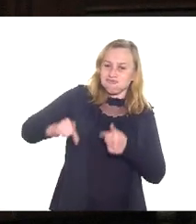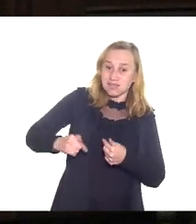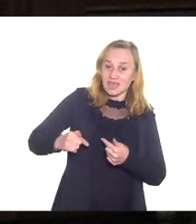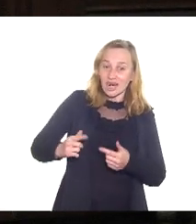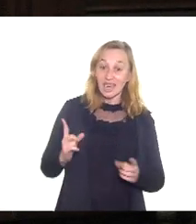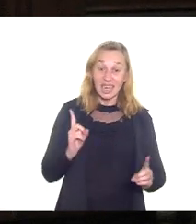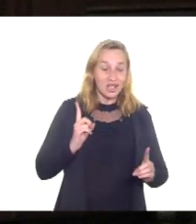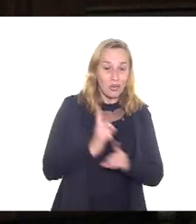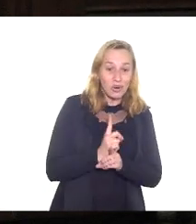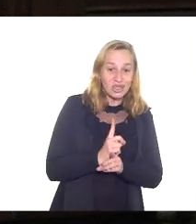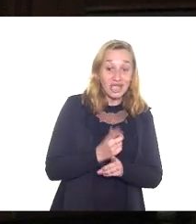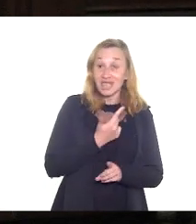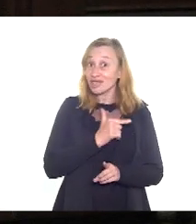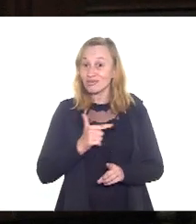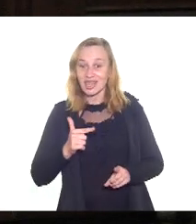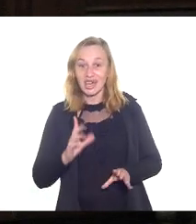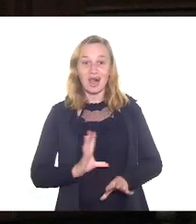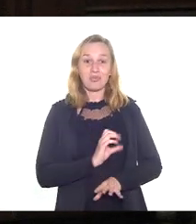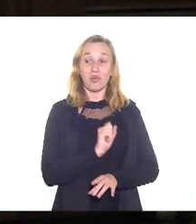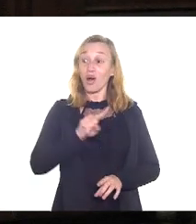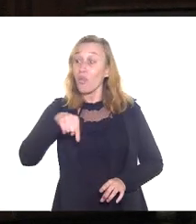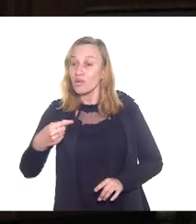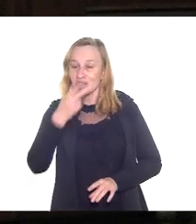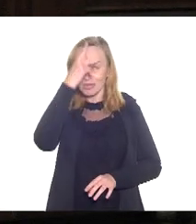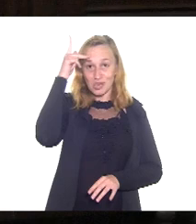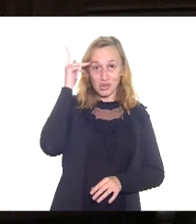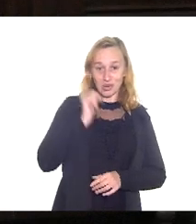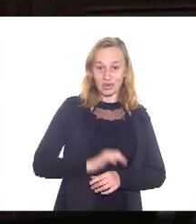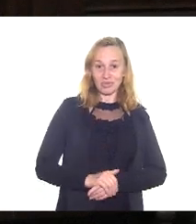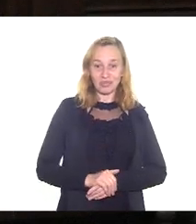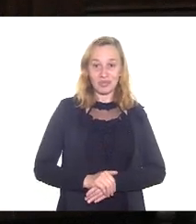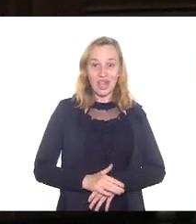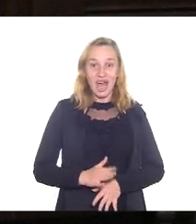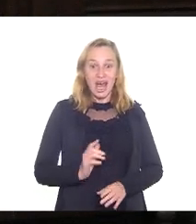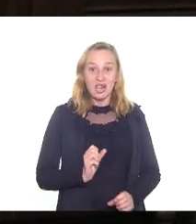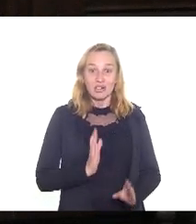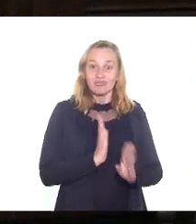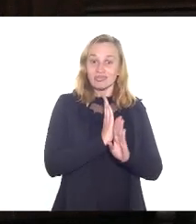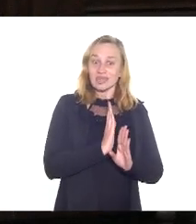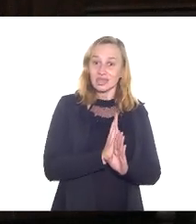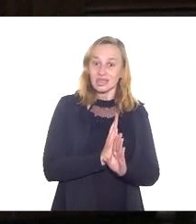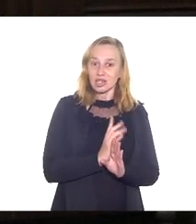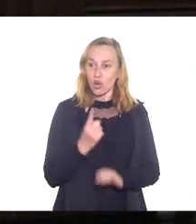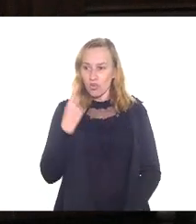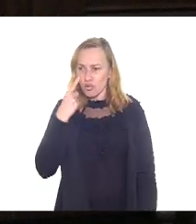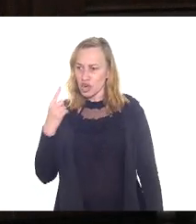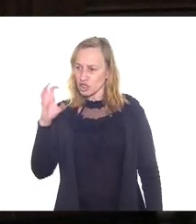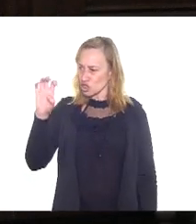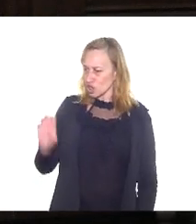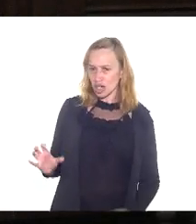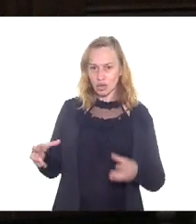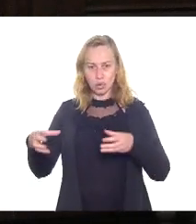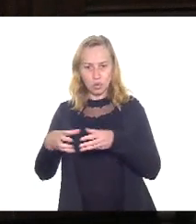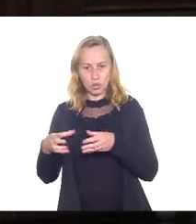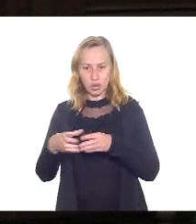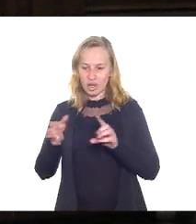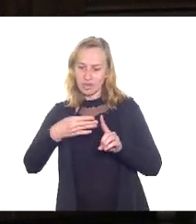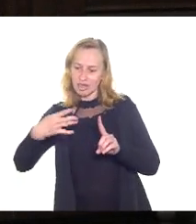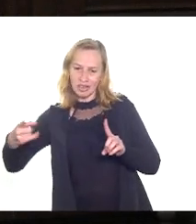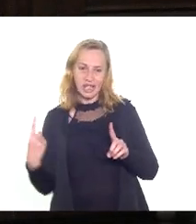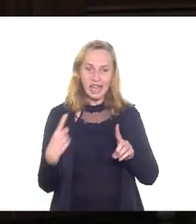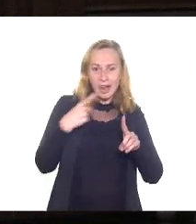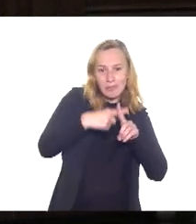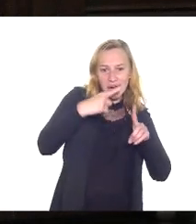que não tem amor, amor ao próximo. Aí eu me deparo com uma esquerda, com um grupo